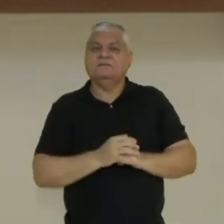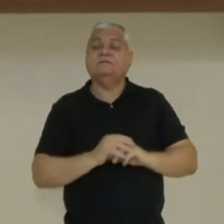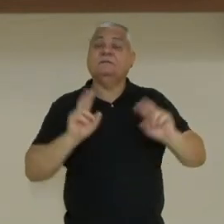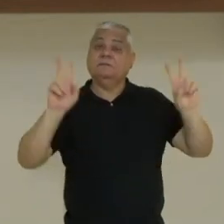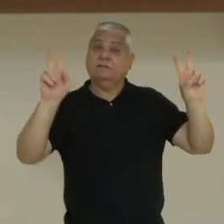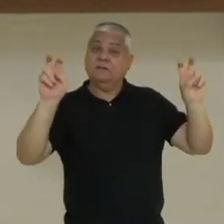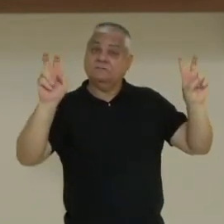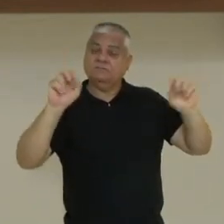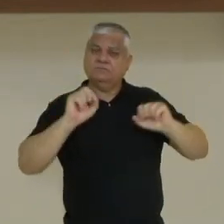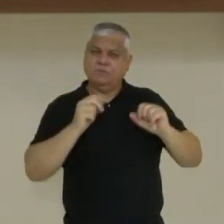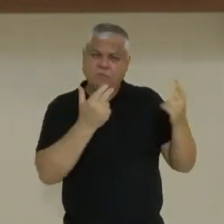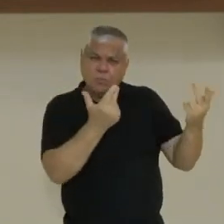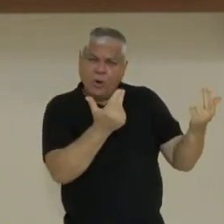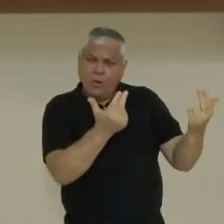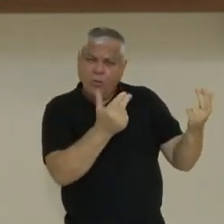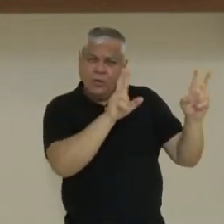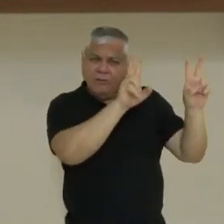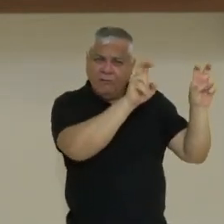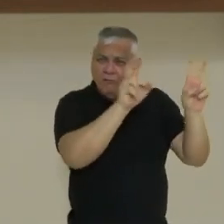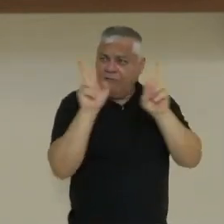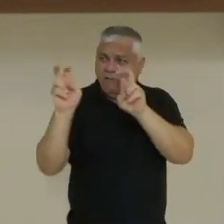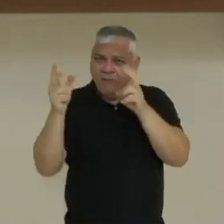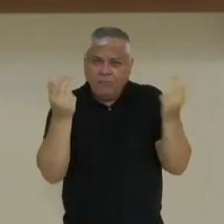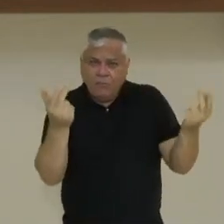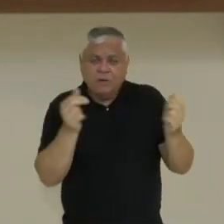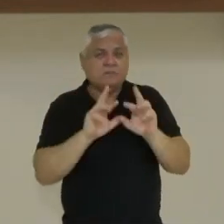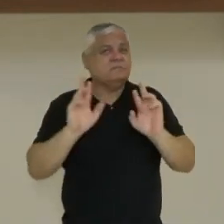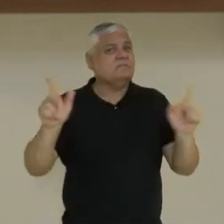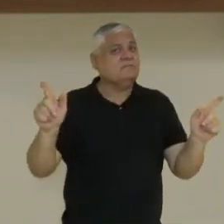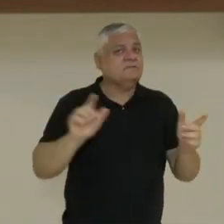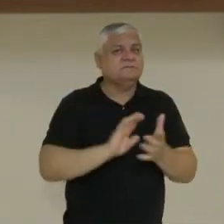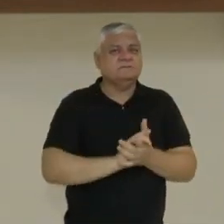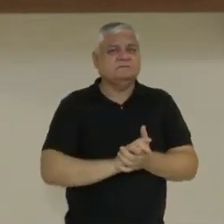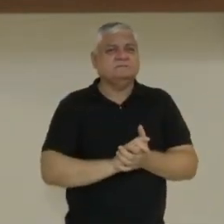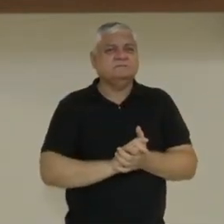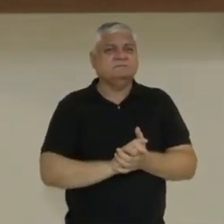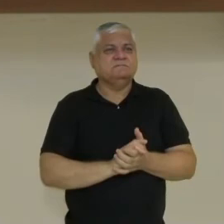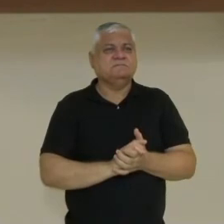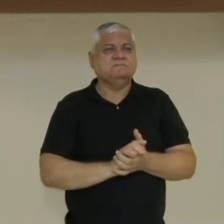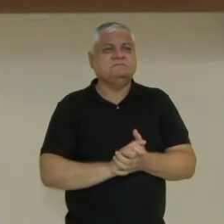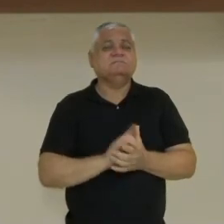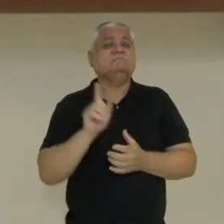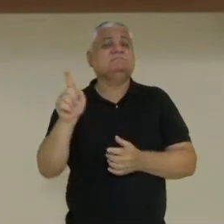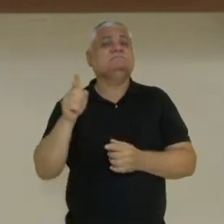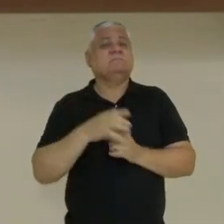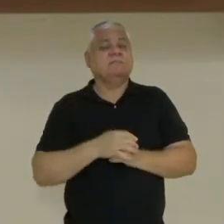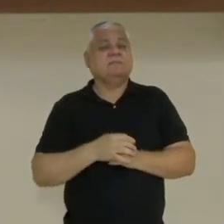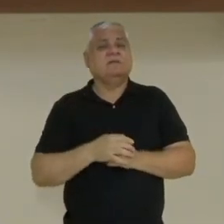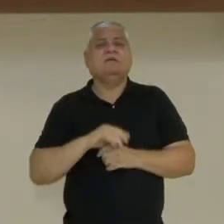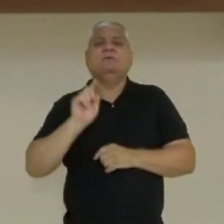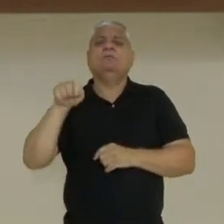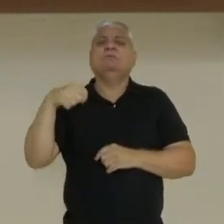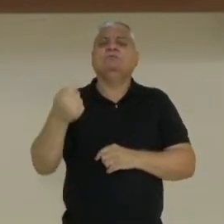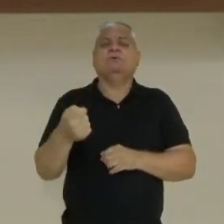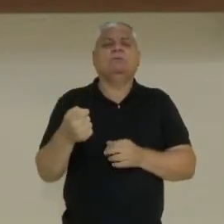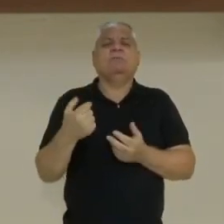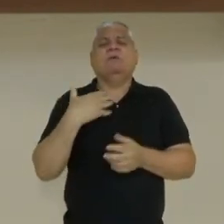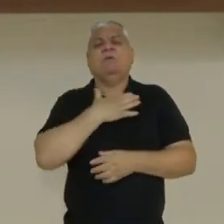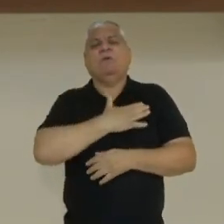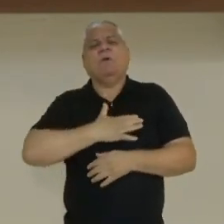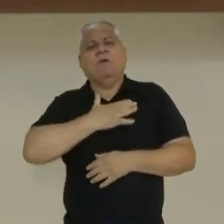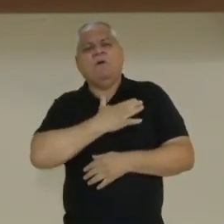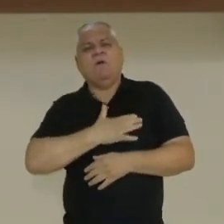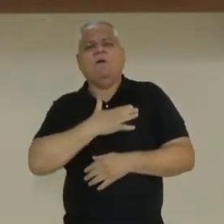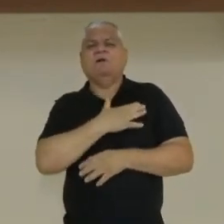assuntos são os mesmos, são diferentes. Sobre o que ela fala aqui? Ela fala que gostava